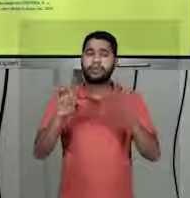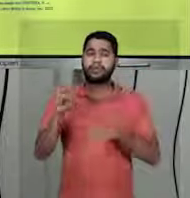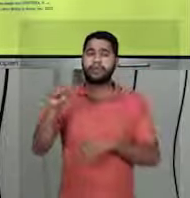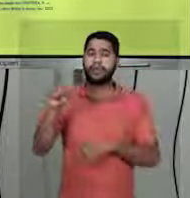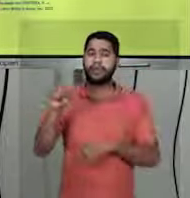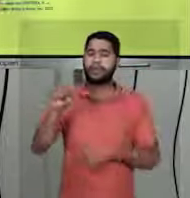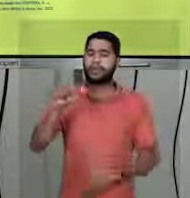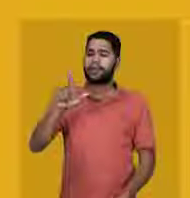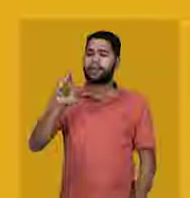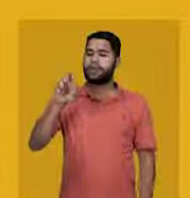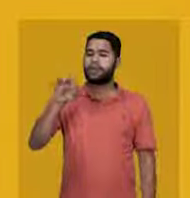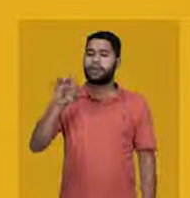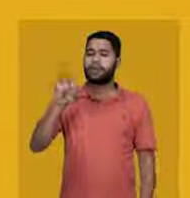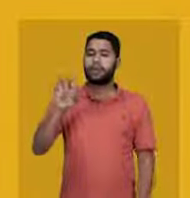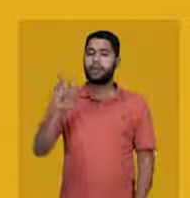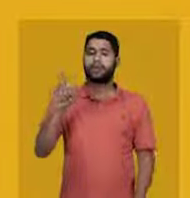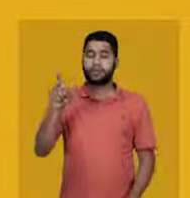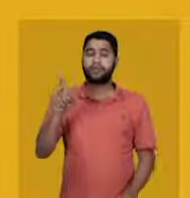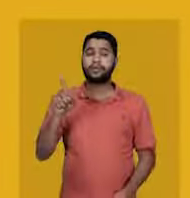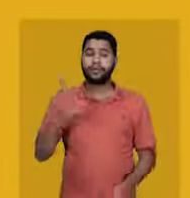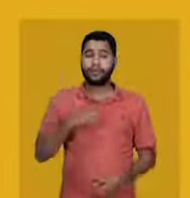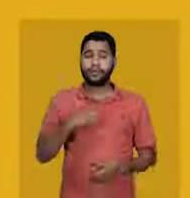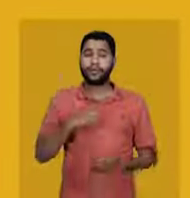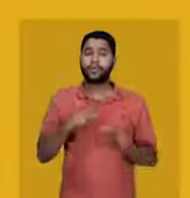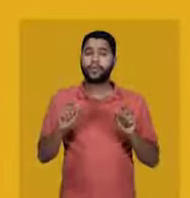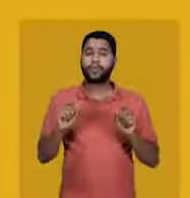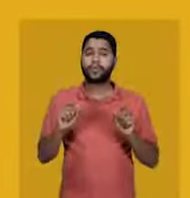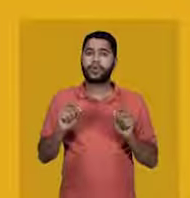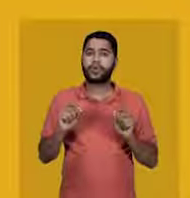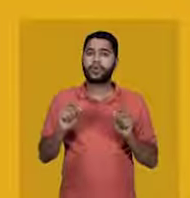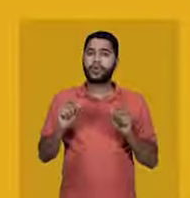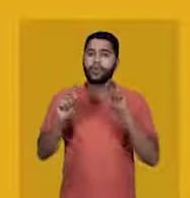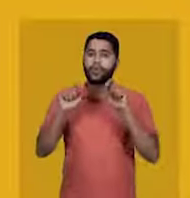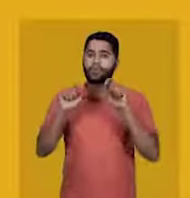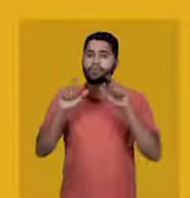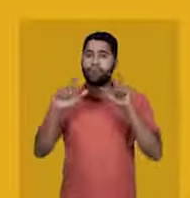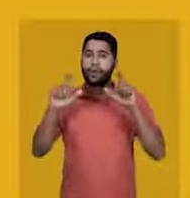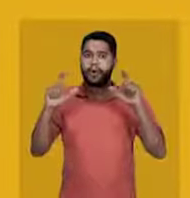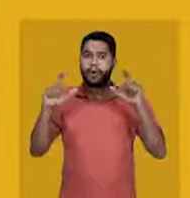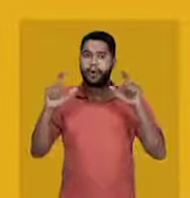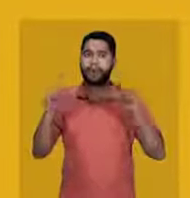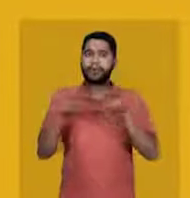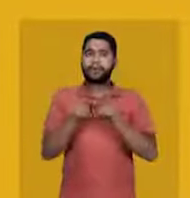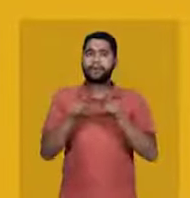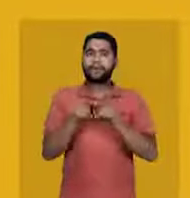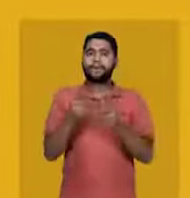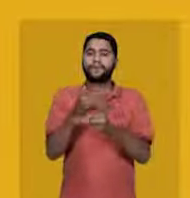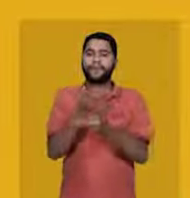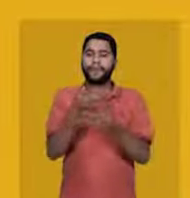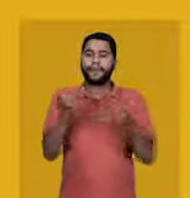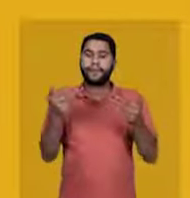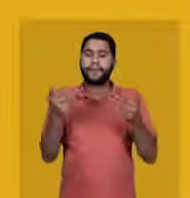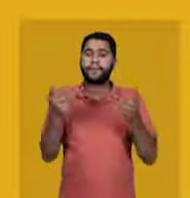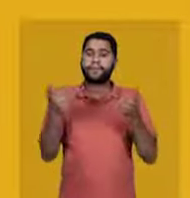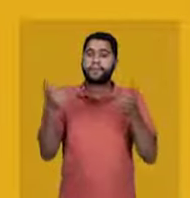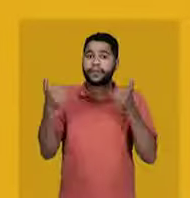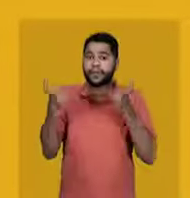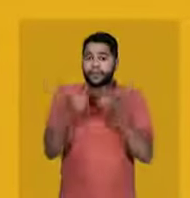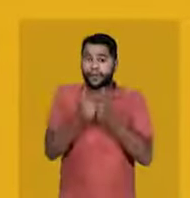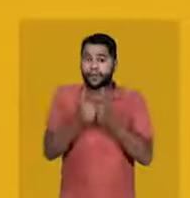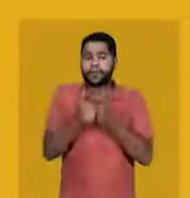lente, tá? Que está aqui, que ela vai dar o zoom e para as coisas que estão próximos ou que estão